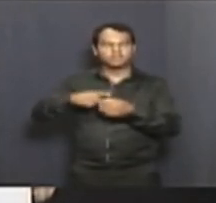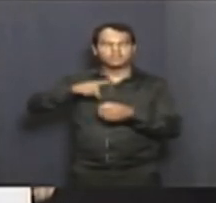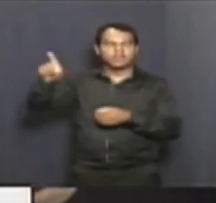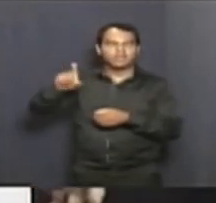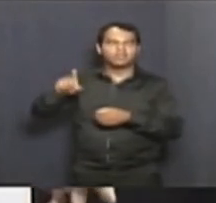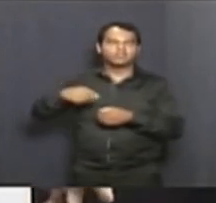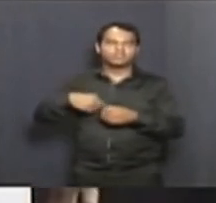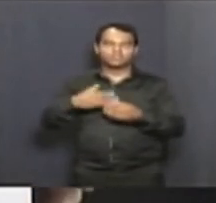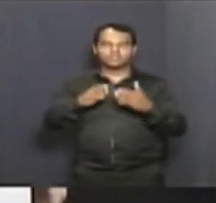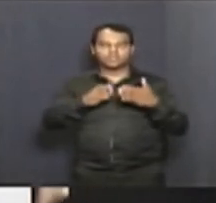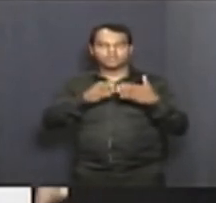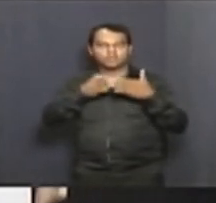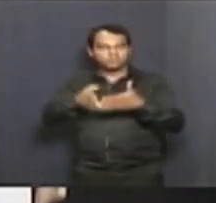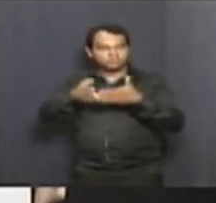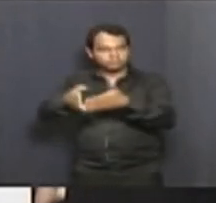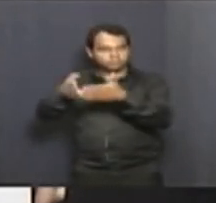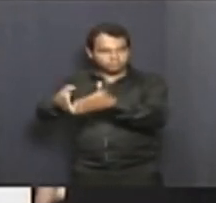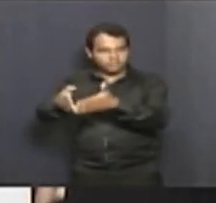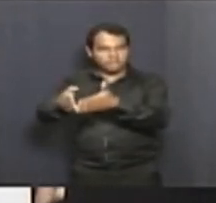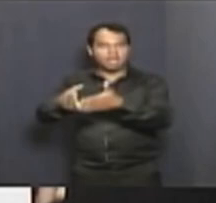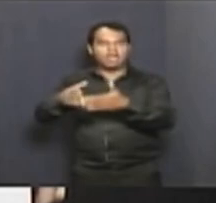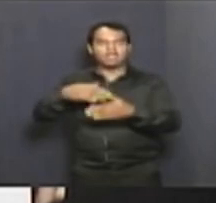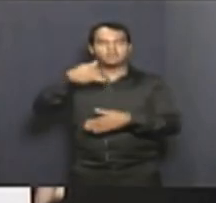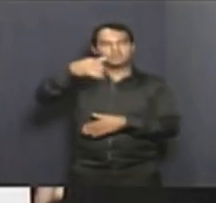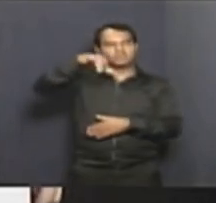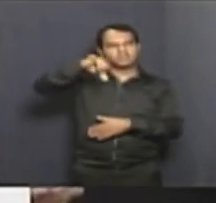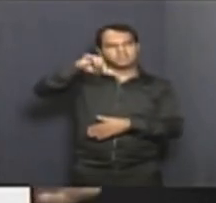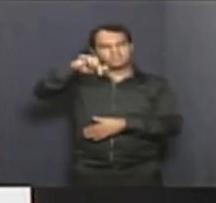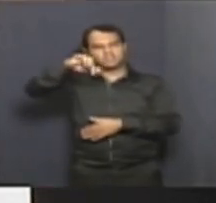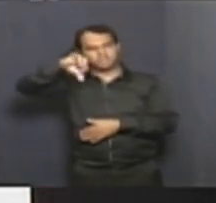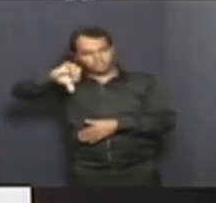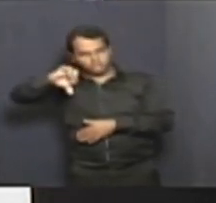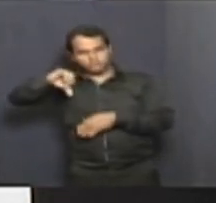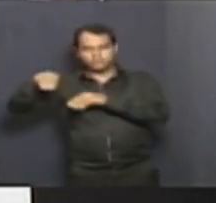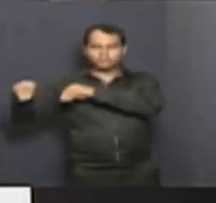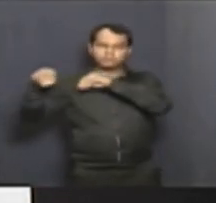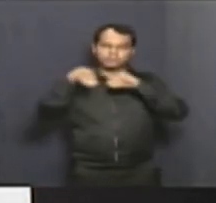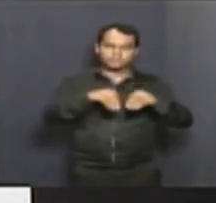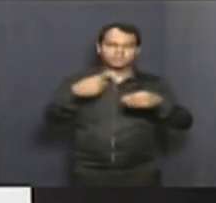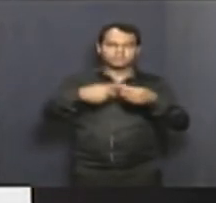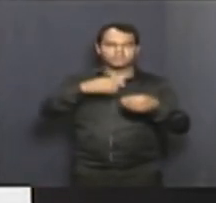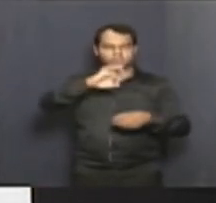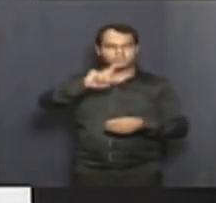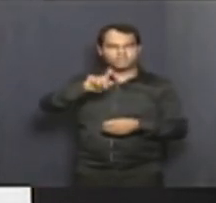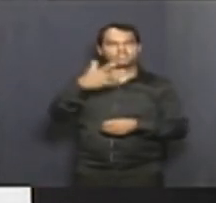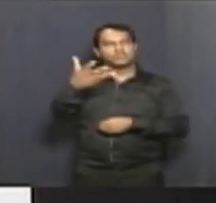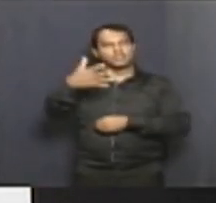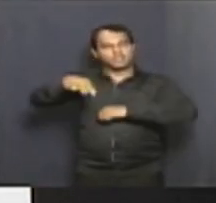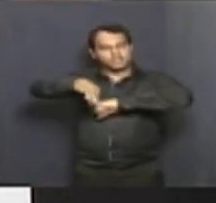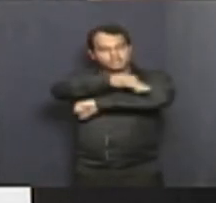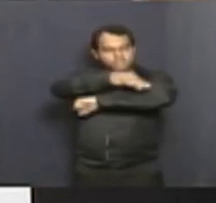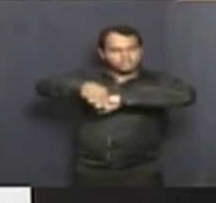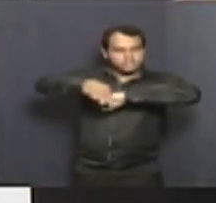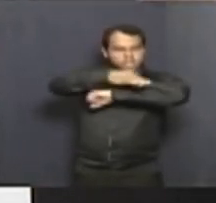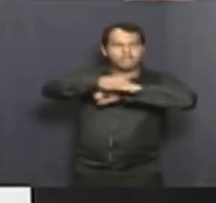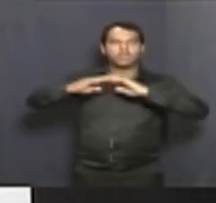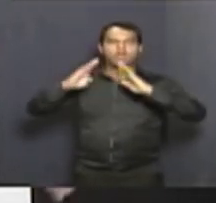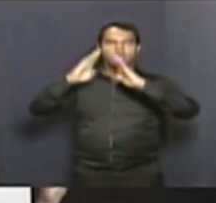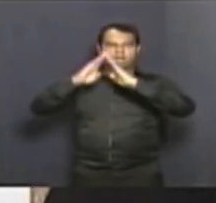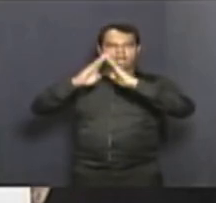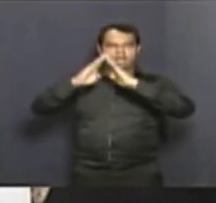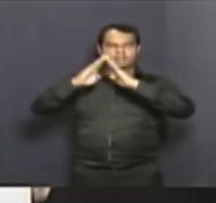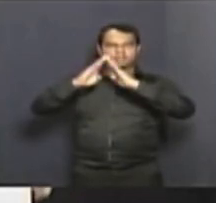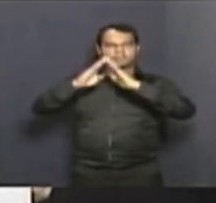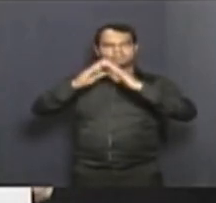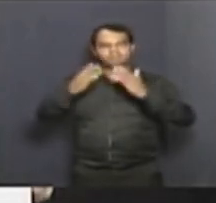e pra cá e 1979 queria ser engenheiro civil e disse que deixar